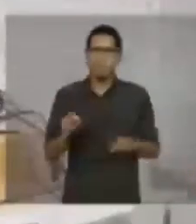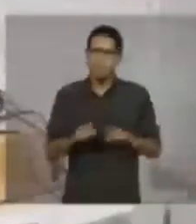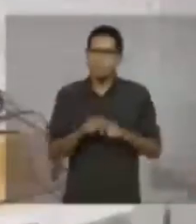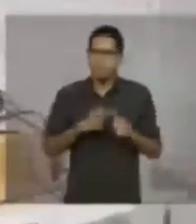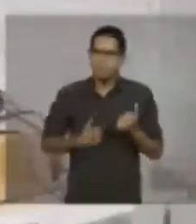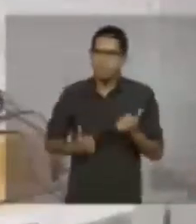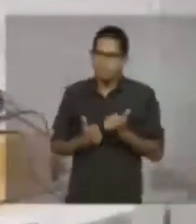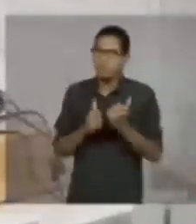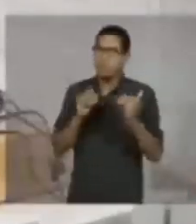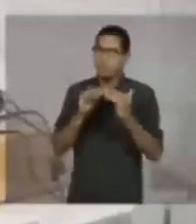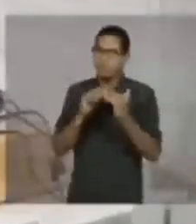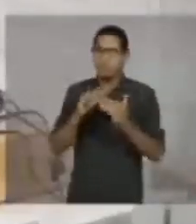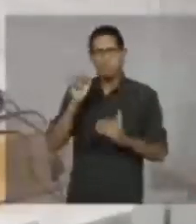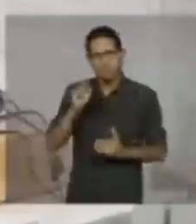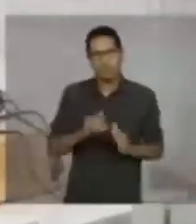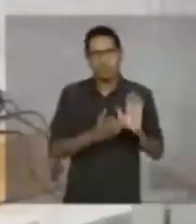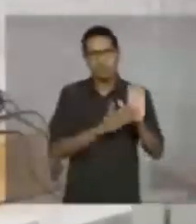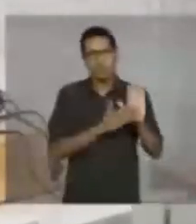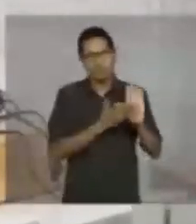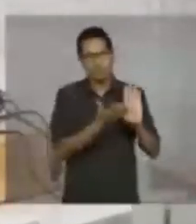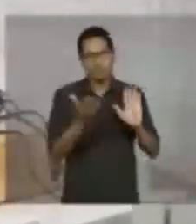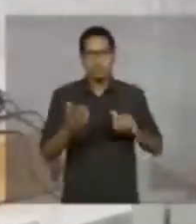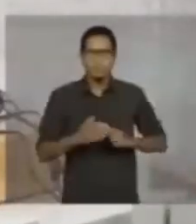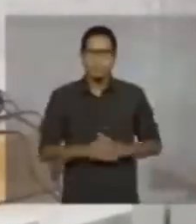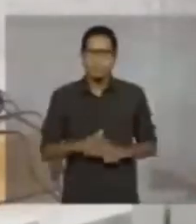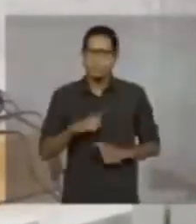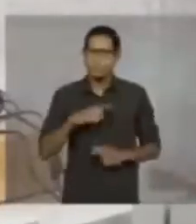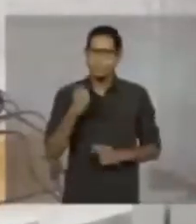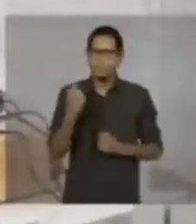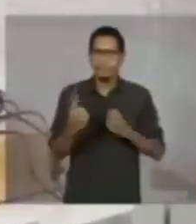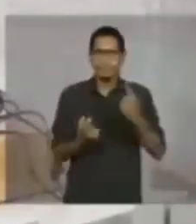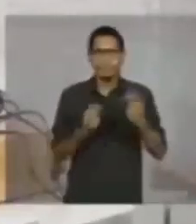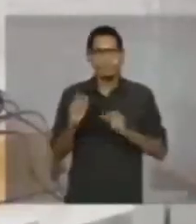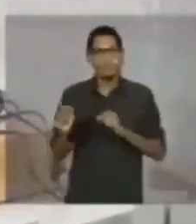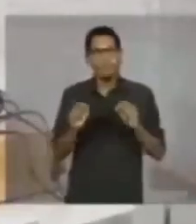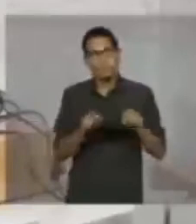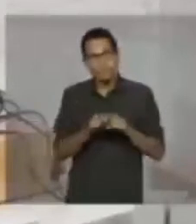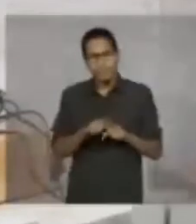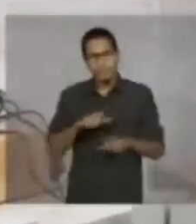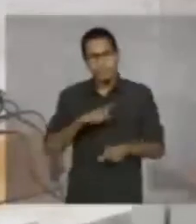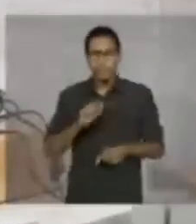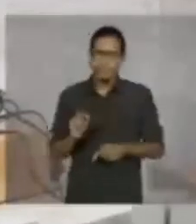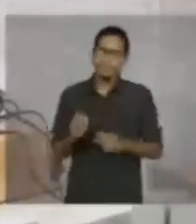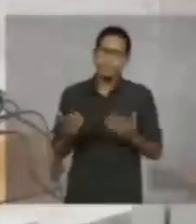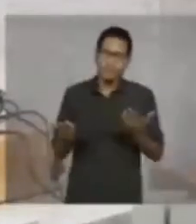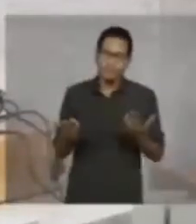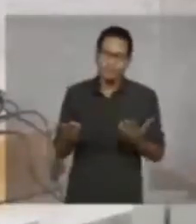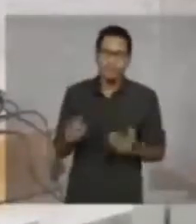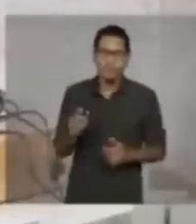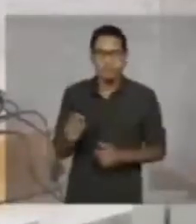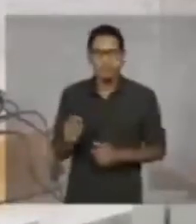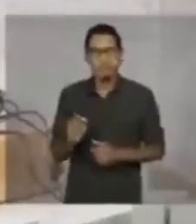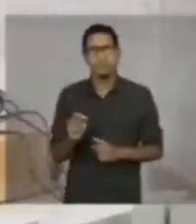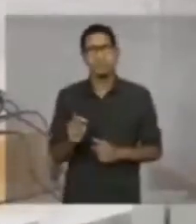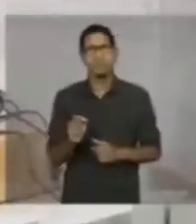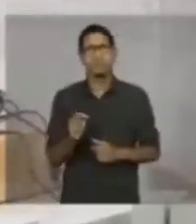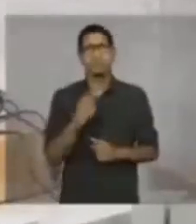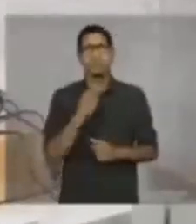apoio, concordo com a proposta dele. E tem algumas outras fontes de receita extraordinárias que esta casa não